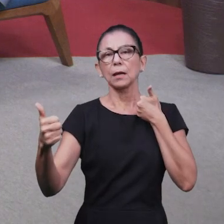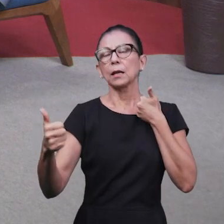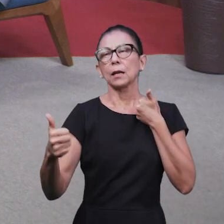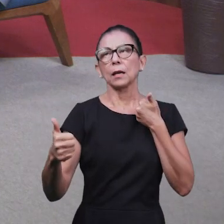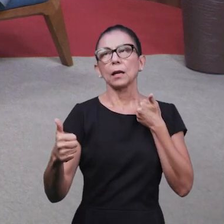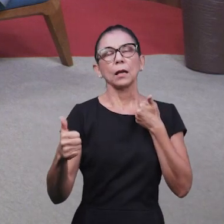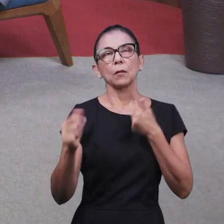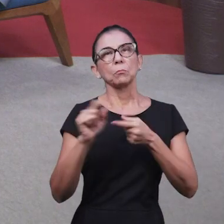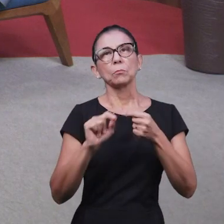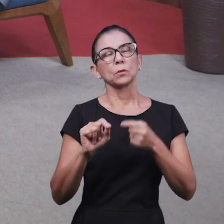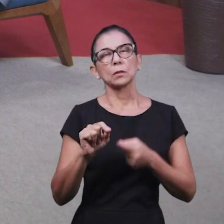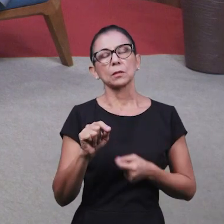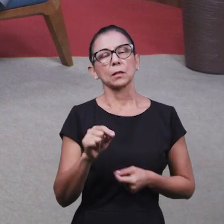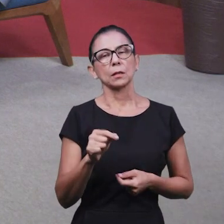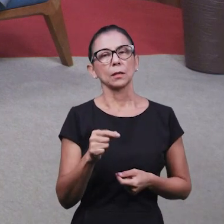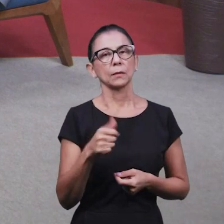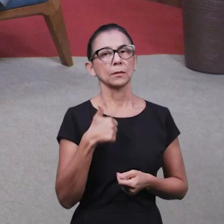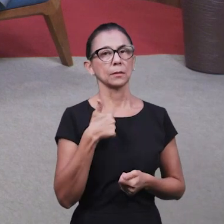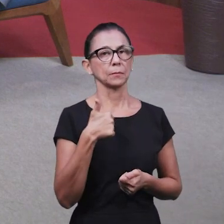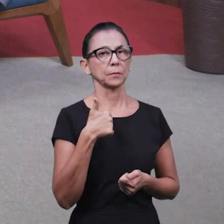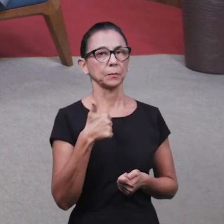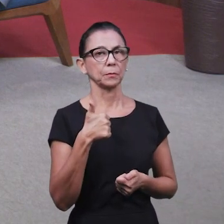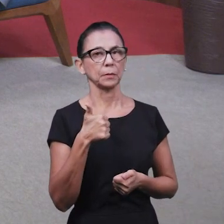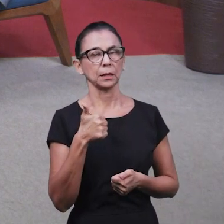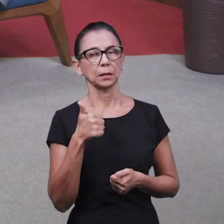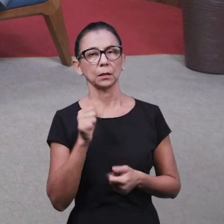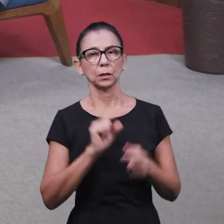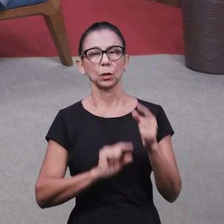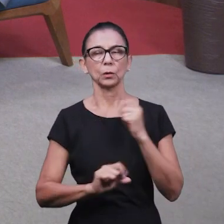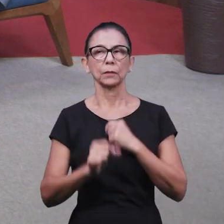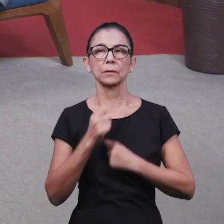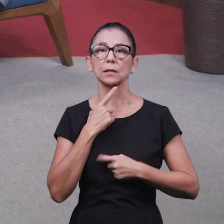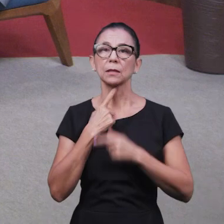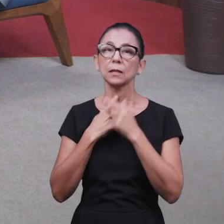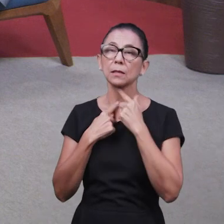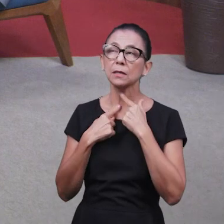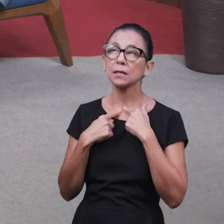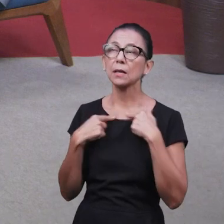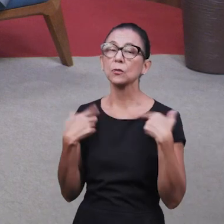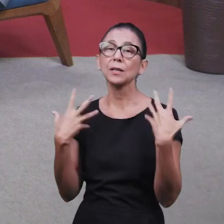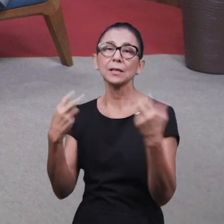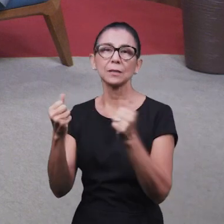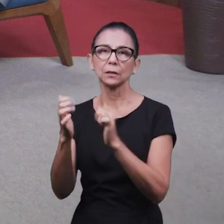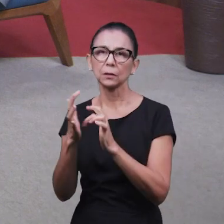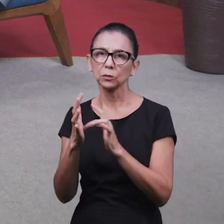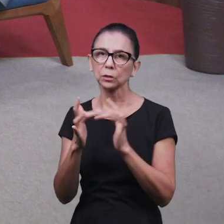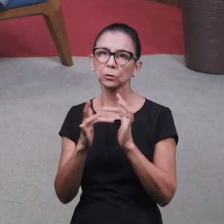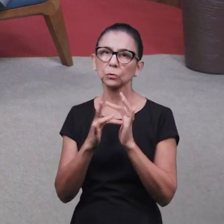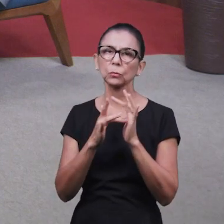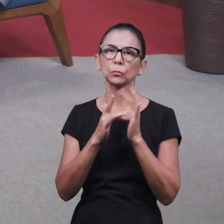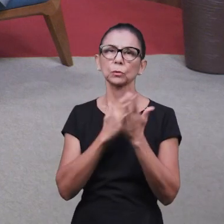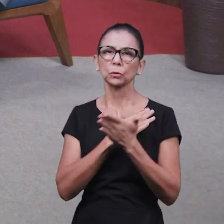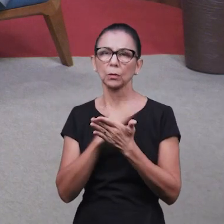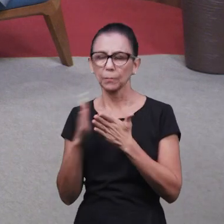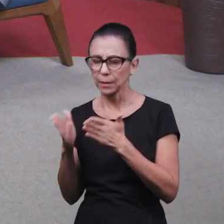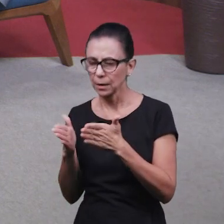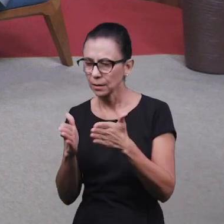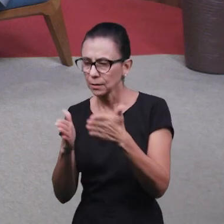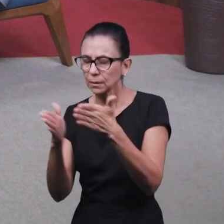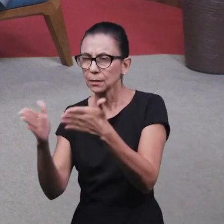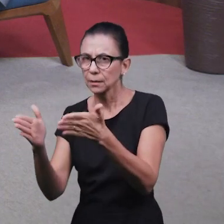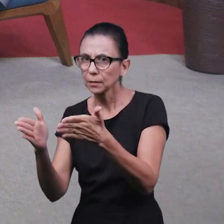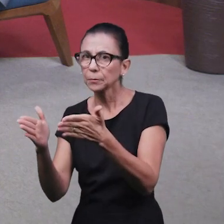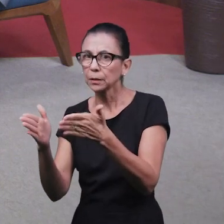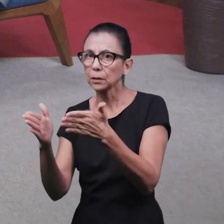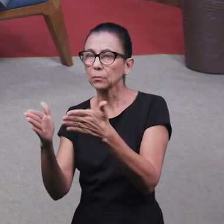ter o desejo, você precisa ter a entrega, você precisa estar no caminho para poder se desviar dele. Exato, é por isso que